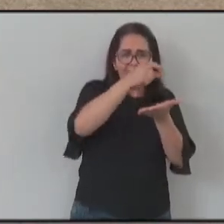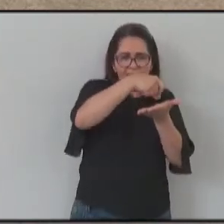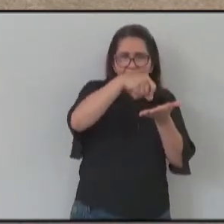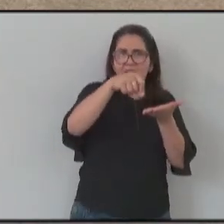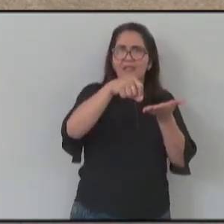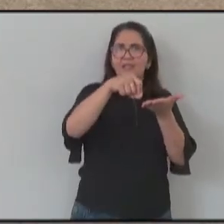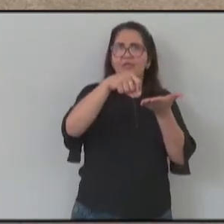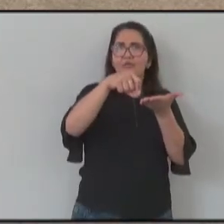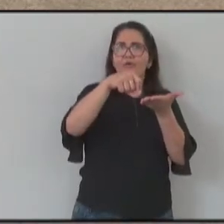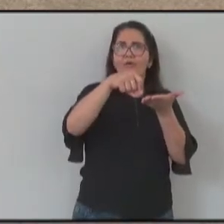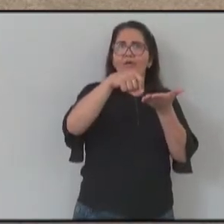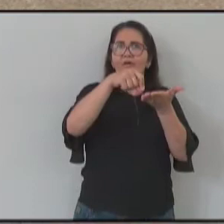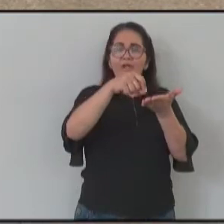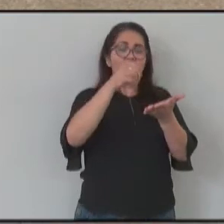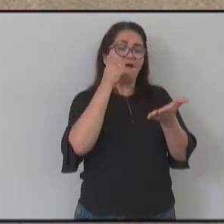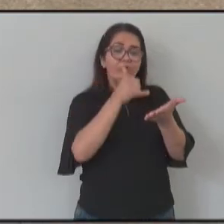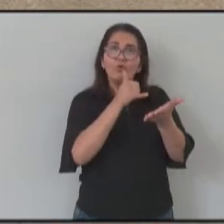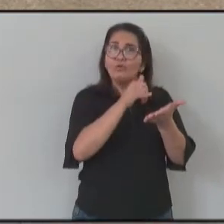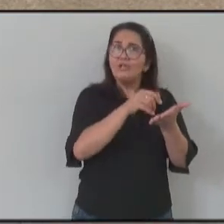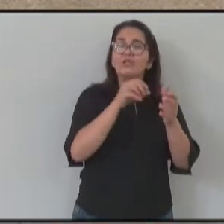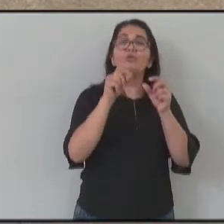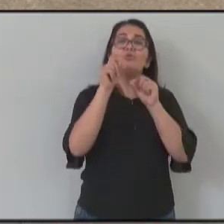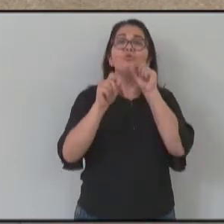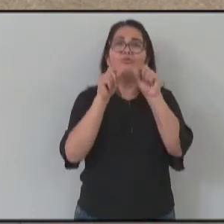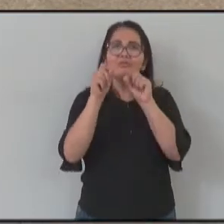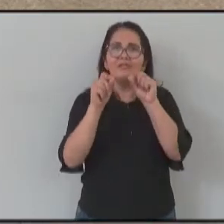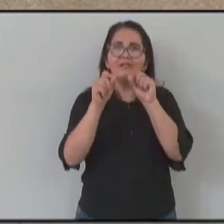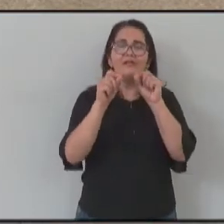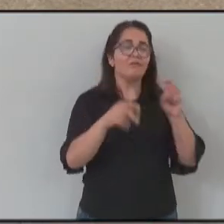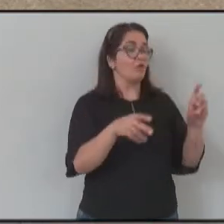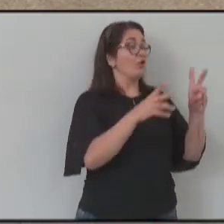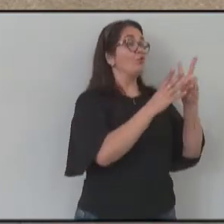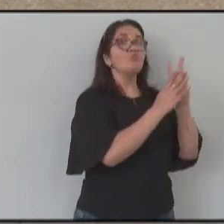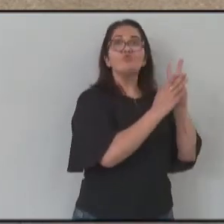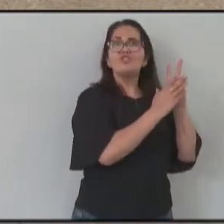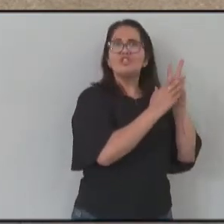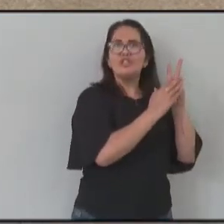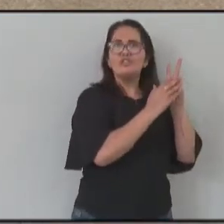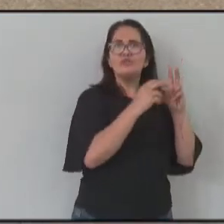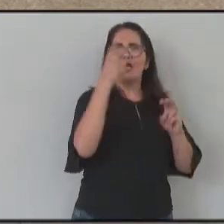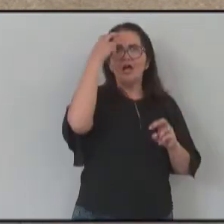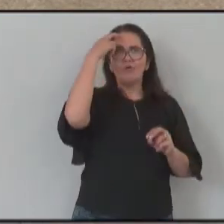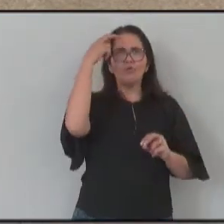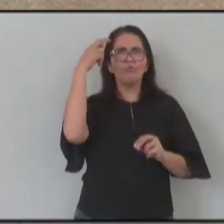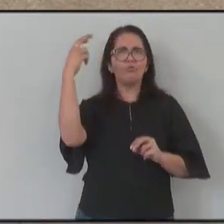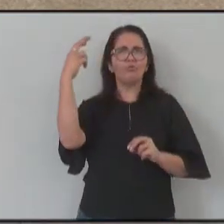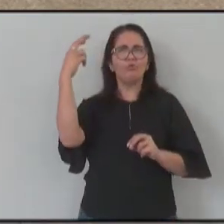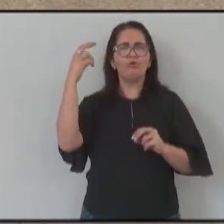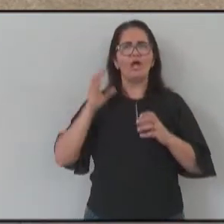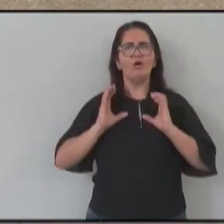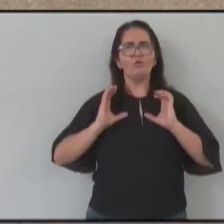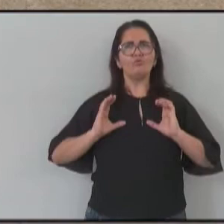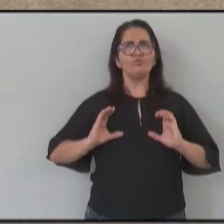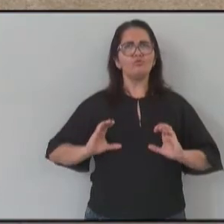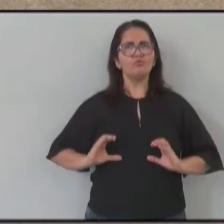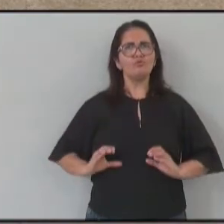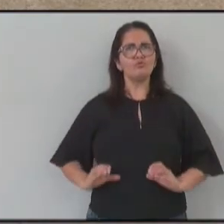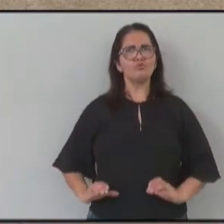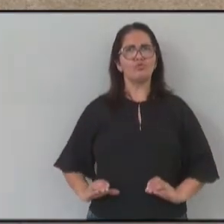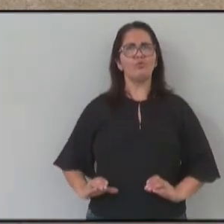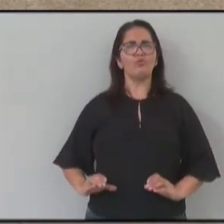ficaram encantados com a cultura diferente dos índios, a maneira deles